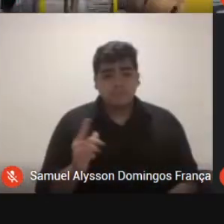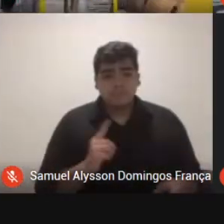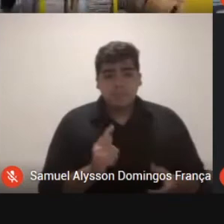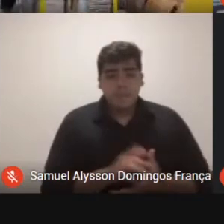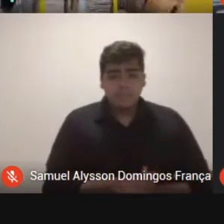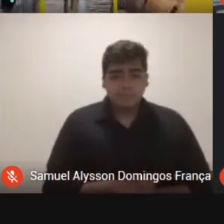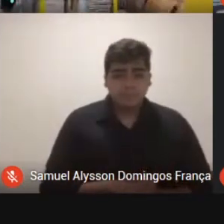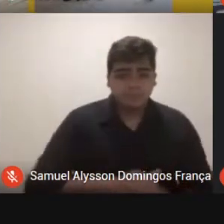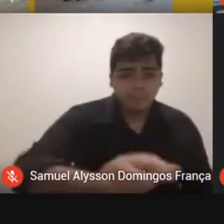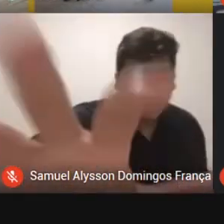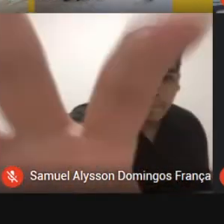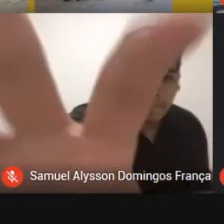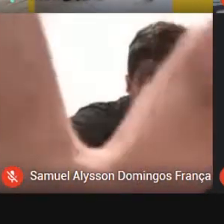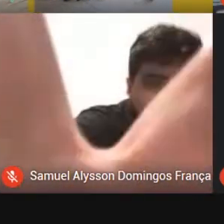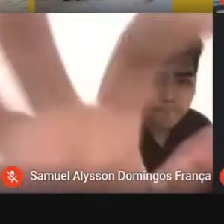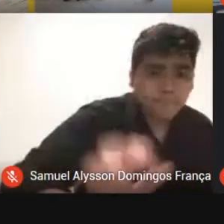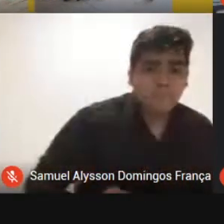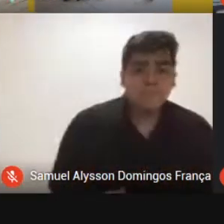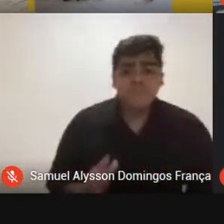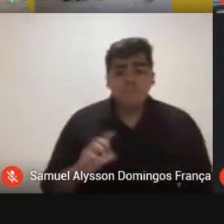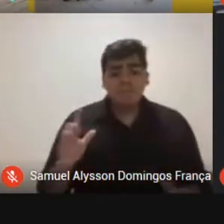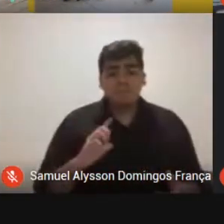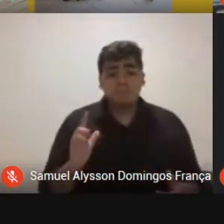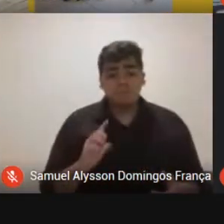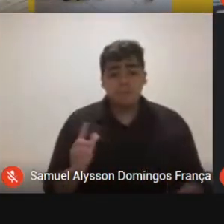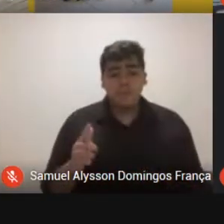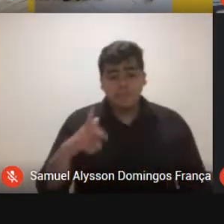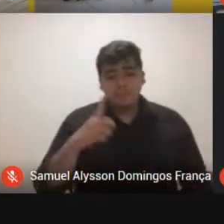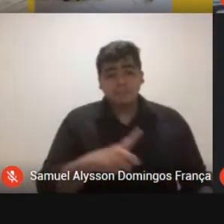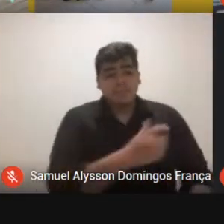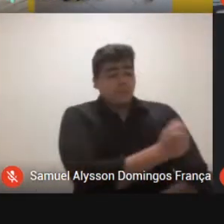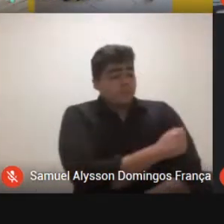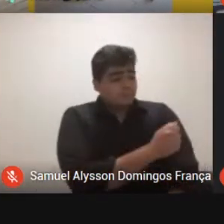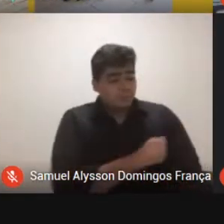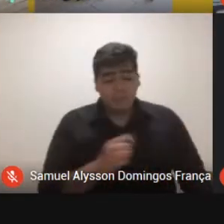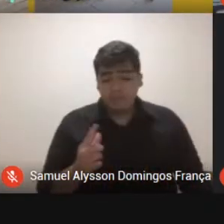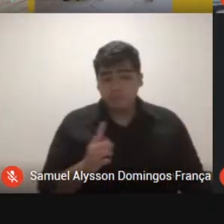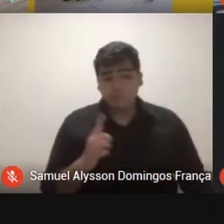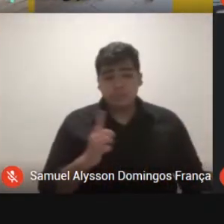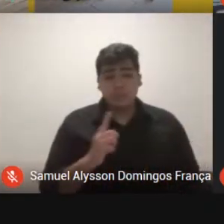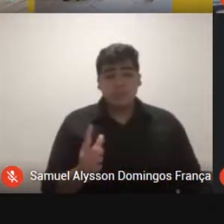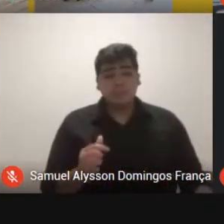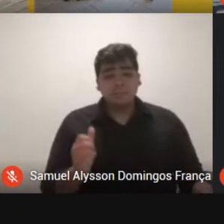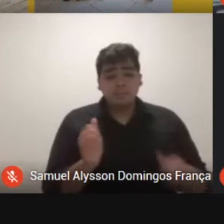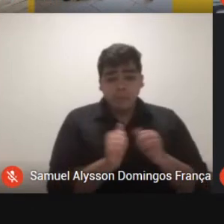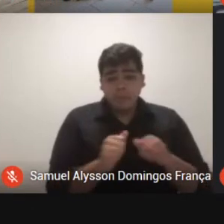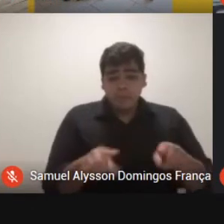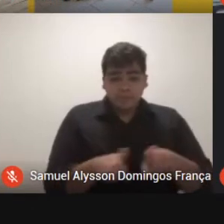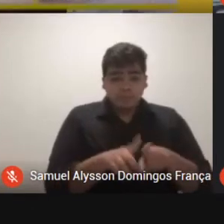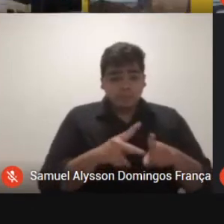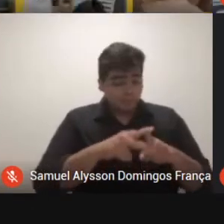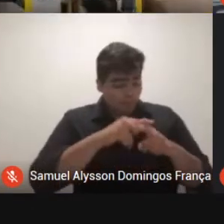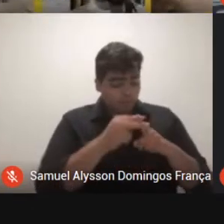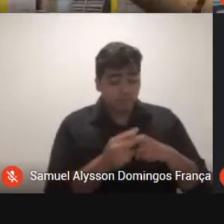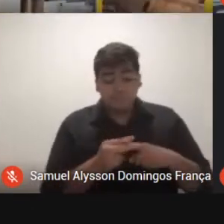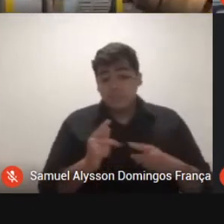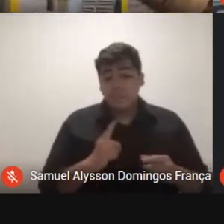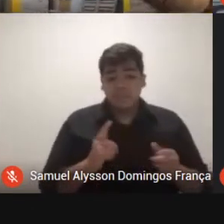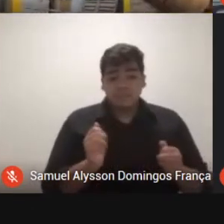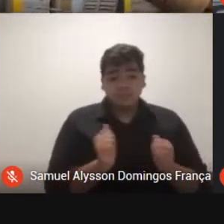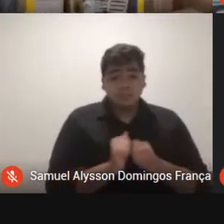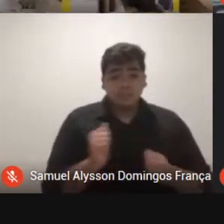Aqui, nossos outros alunos também, Felipe Espinho e Valdereiro, aqui fazendo a montagem de um dos bancos.